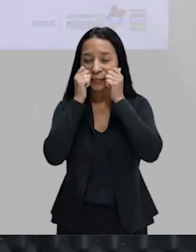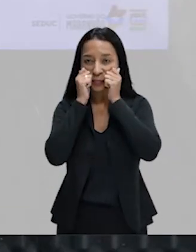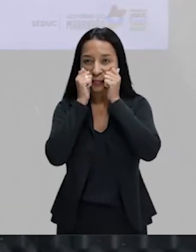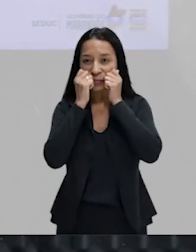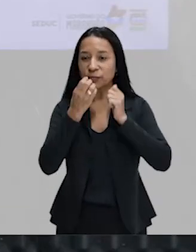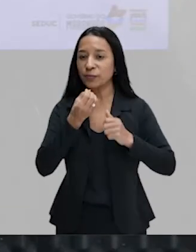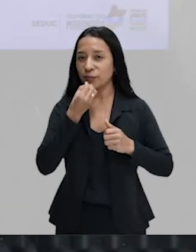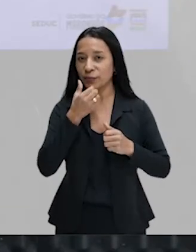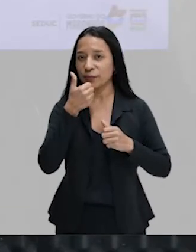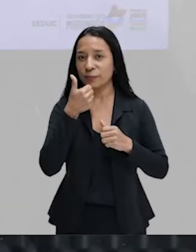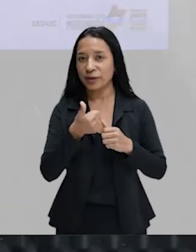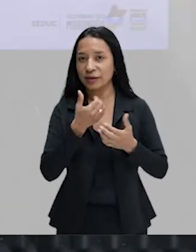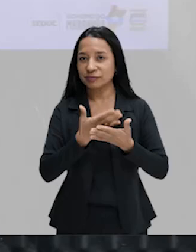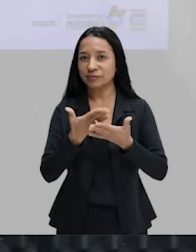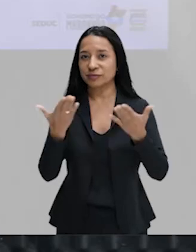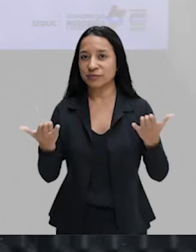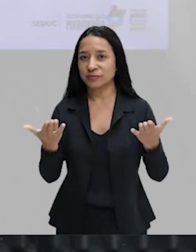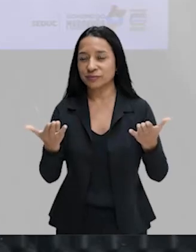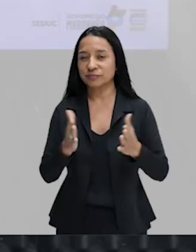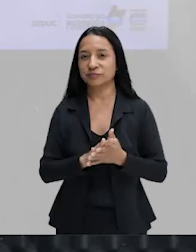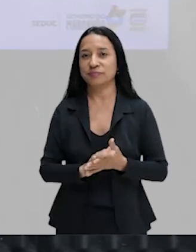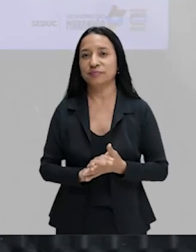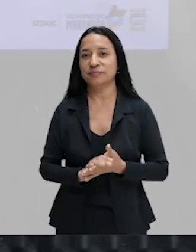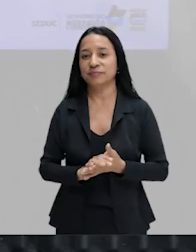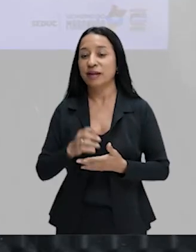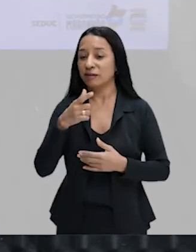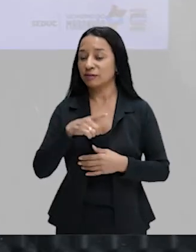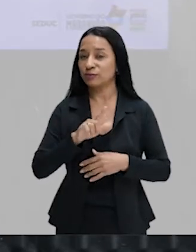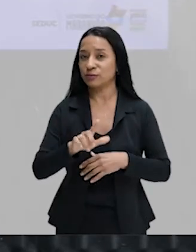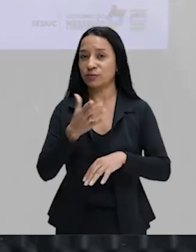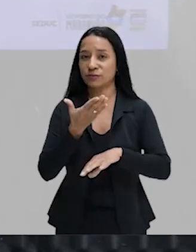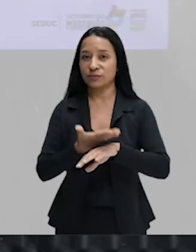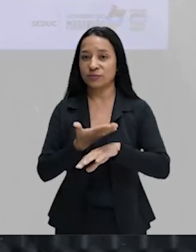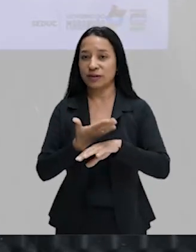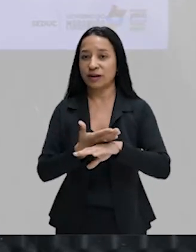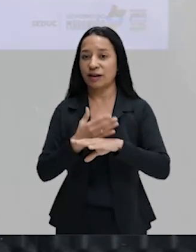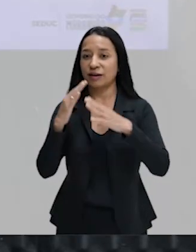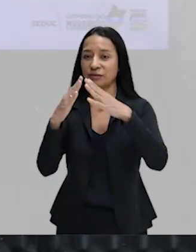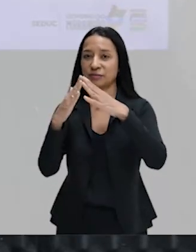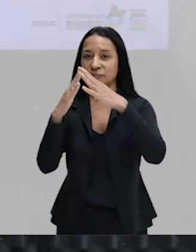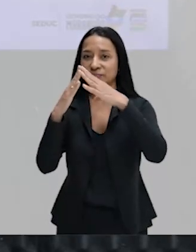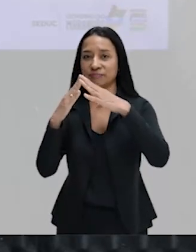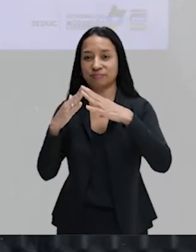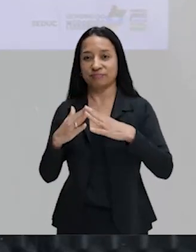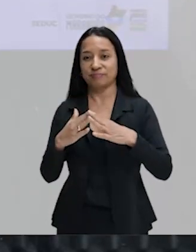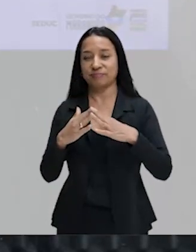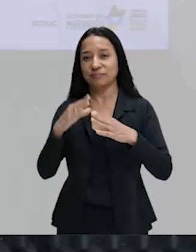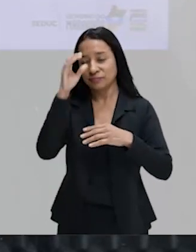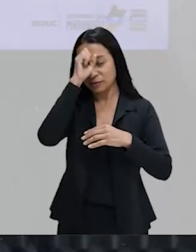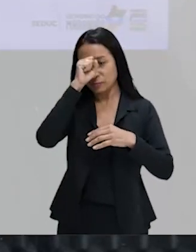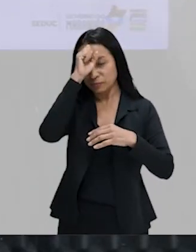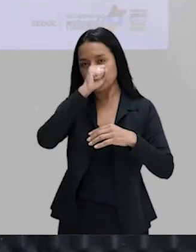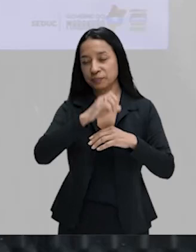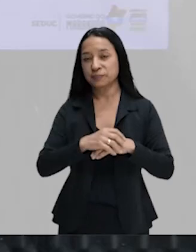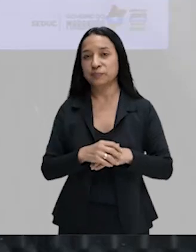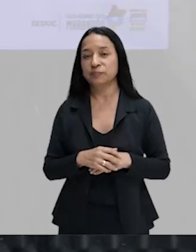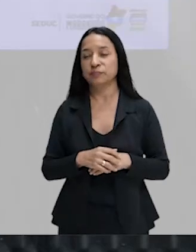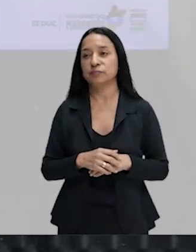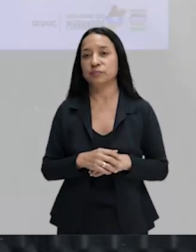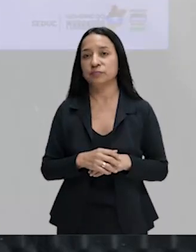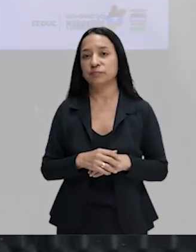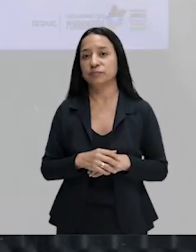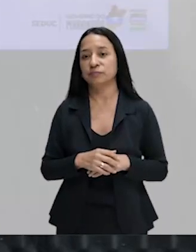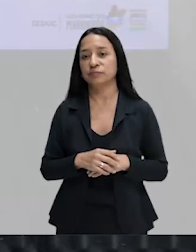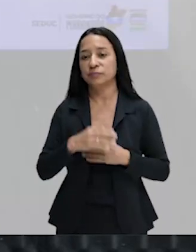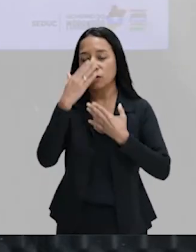tudo bem com vocês? Mais uma aula do programa Fique em Casa Aprendendo.